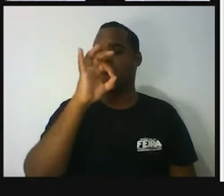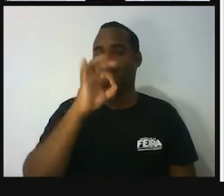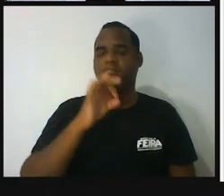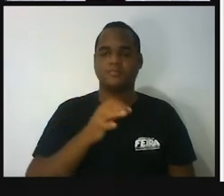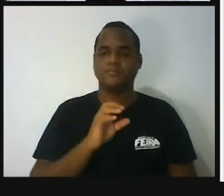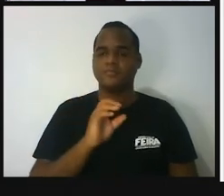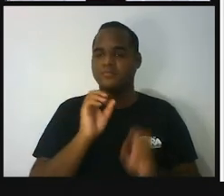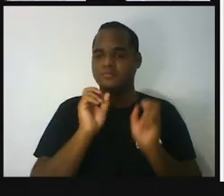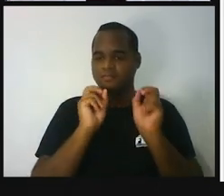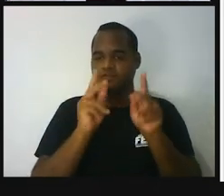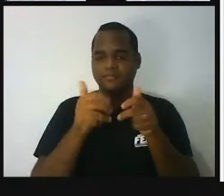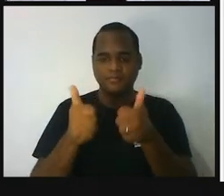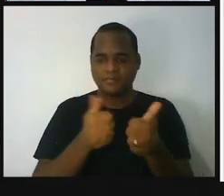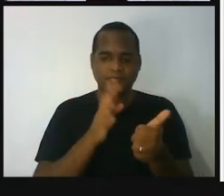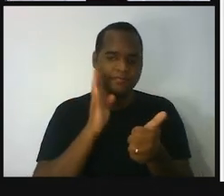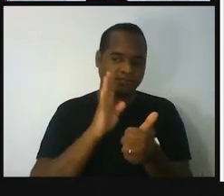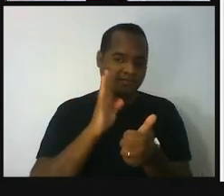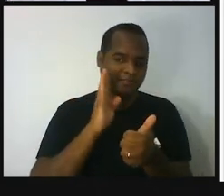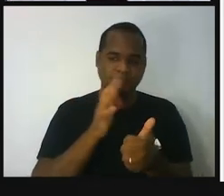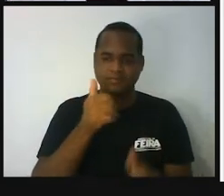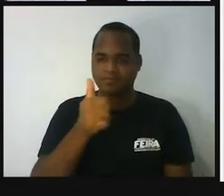hein?